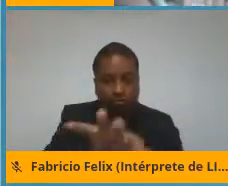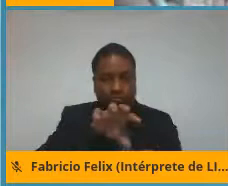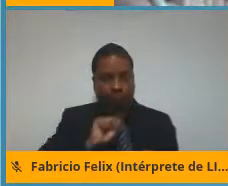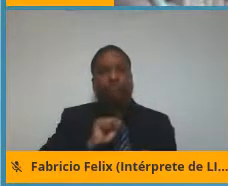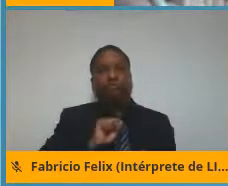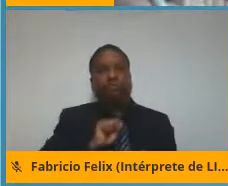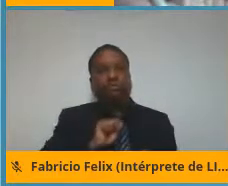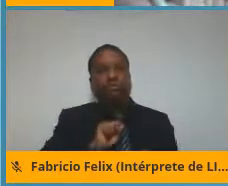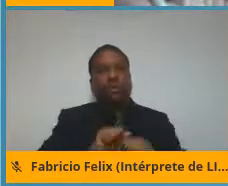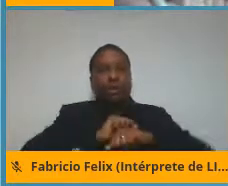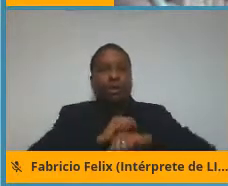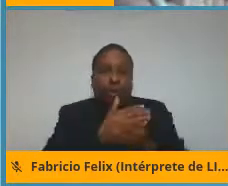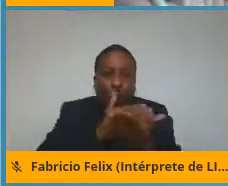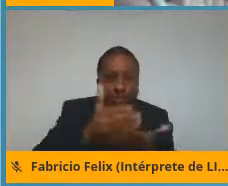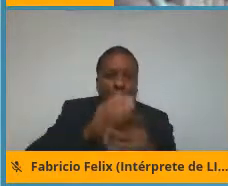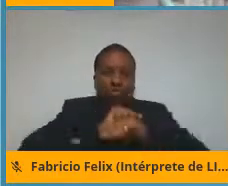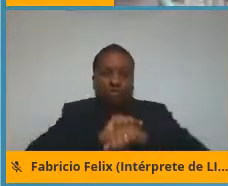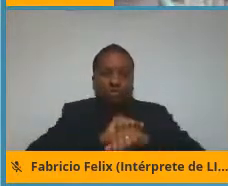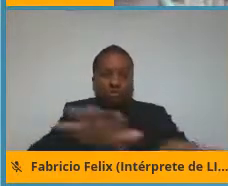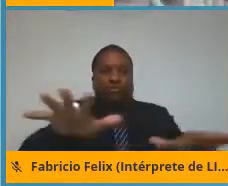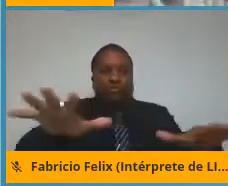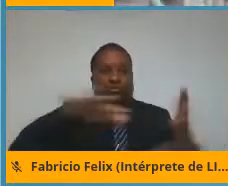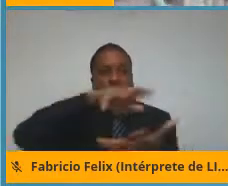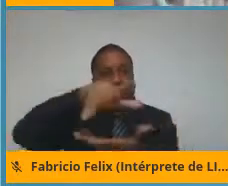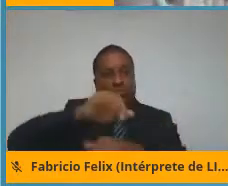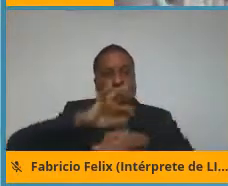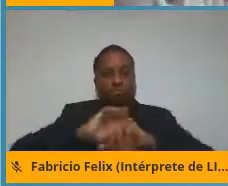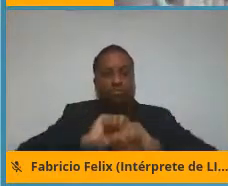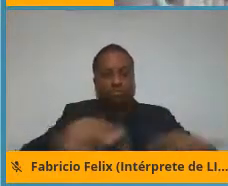à epidemia. Essa é a versão oficial